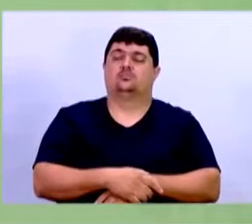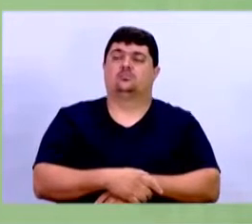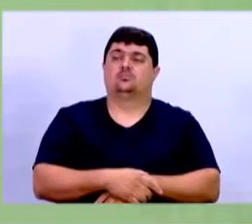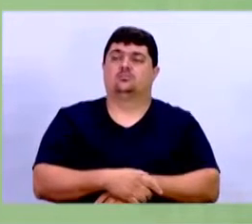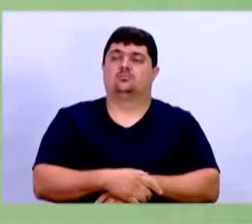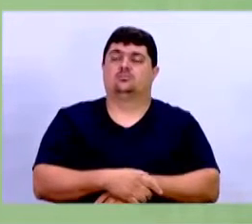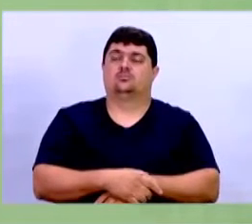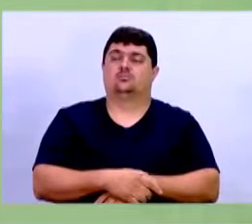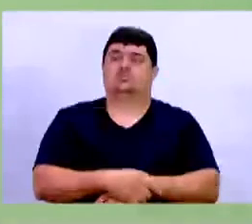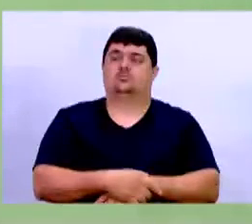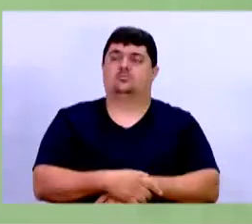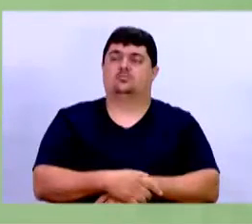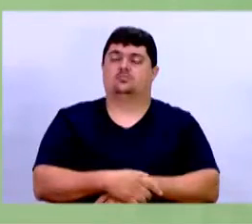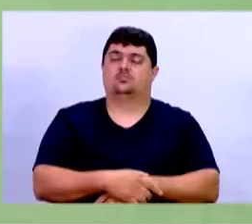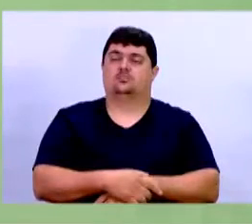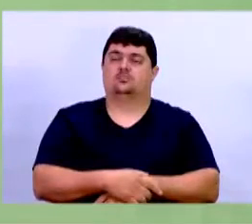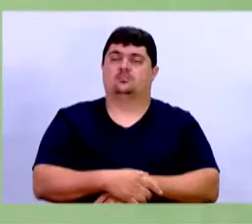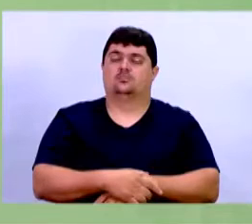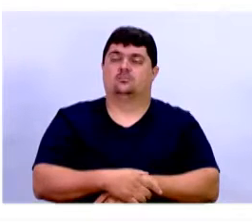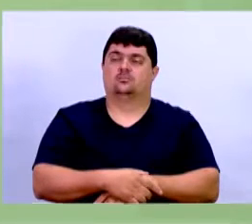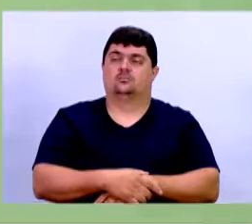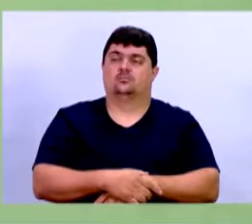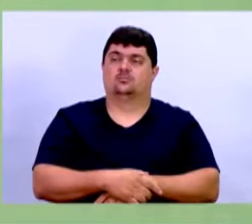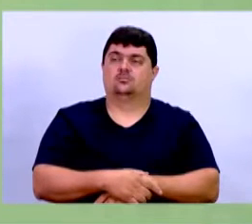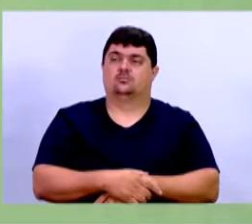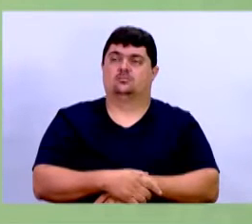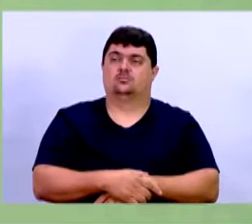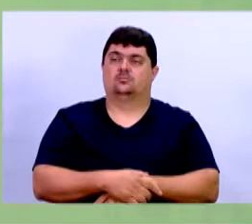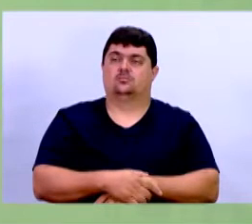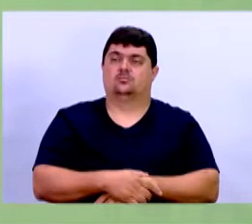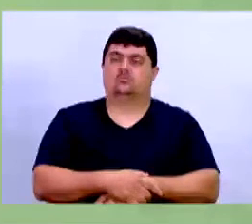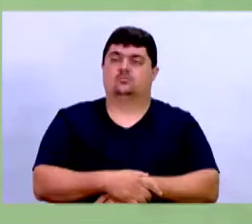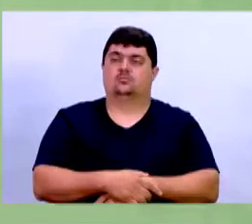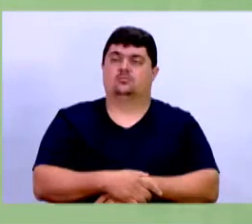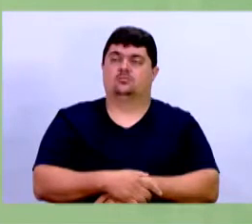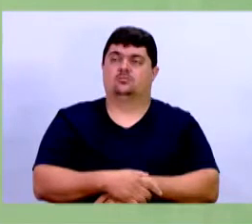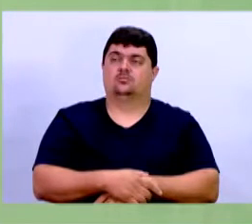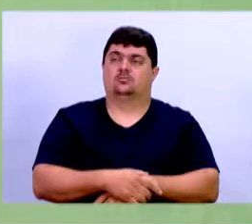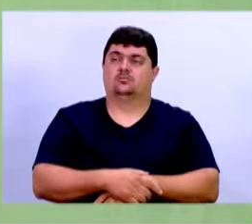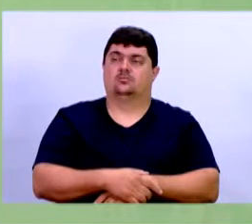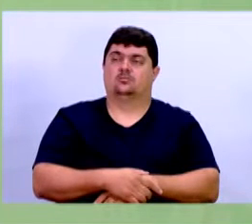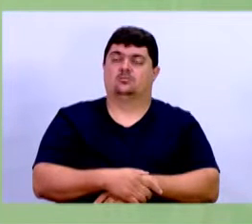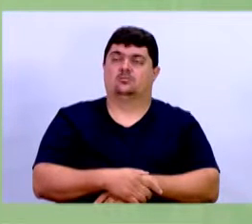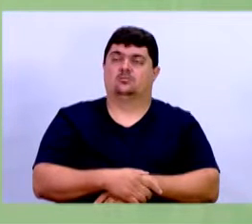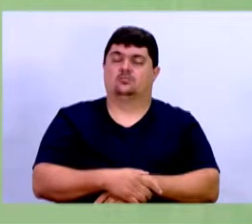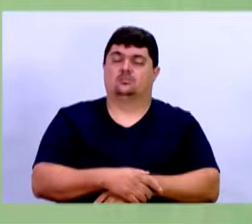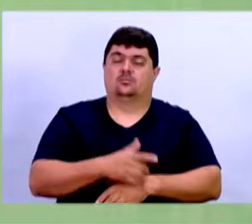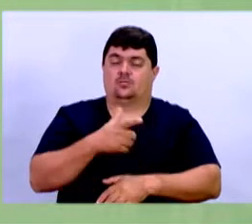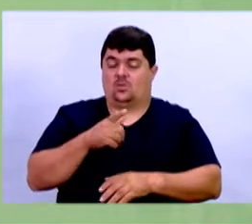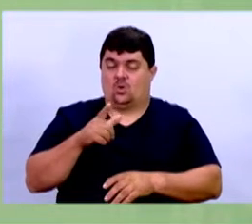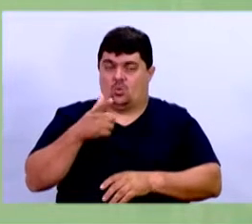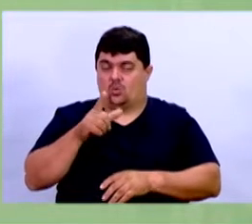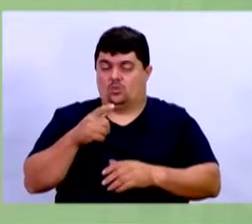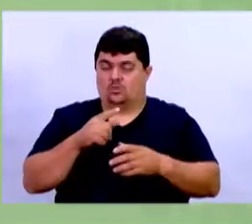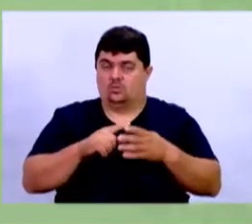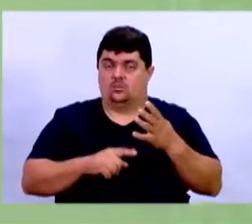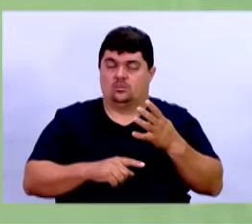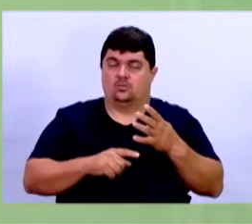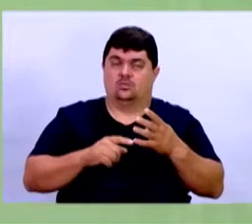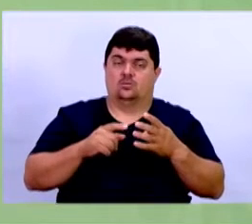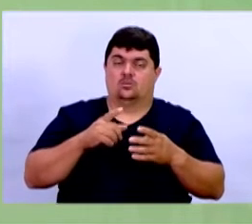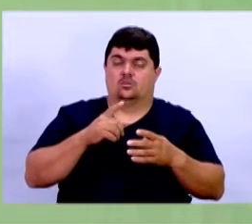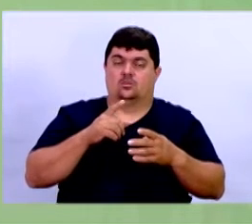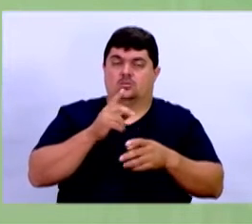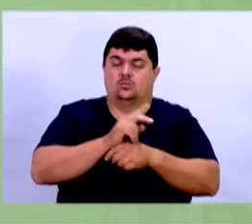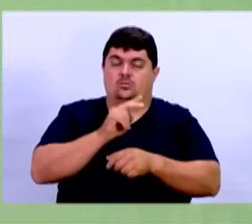ser buscados na minha tabela cliente. E temos também o subgrupo de linguagem de